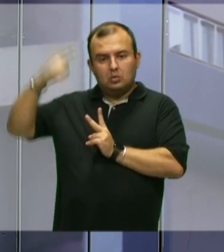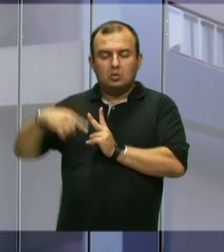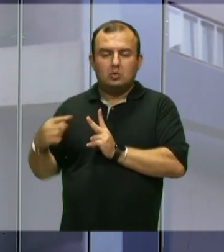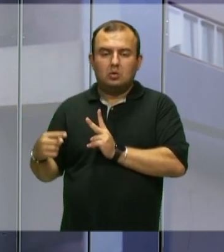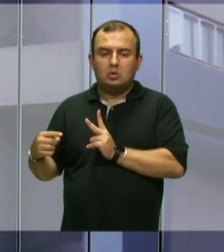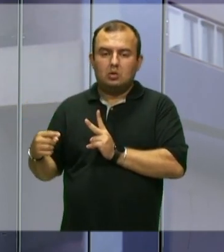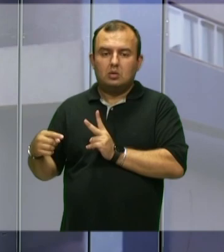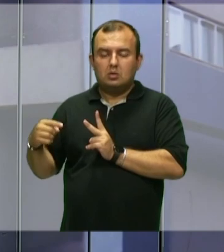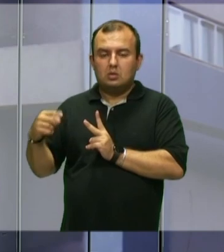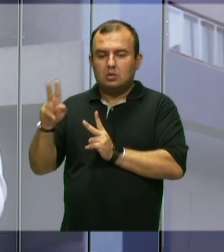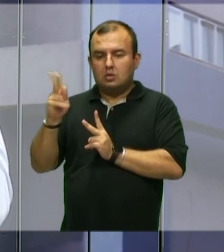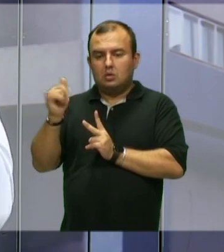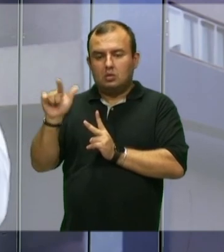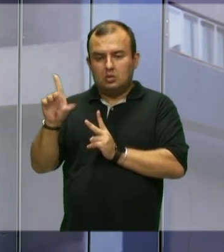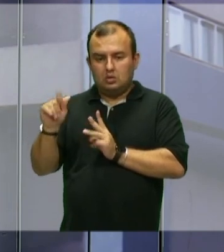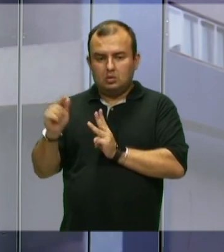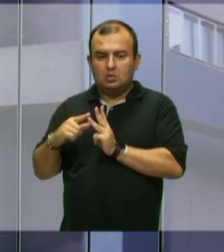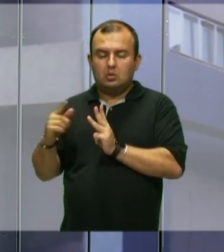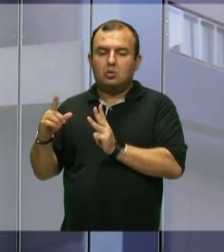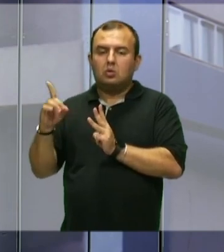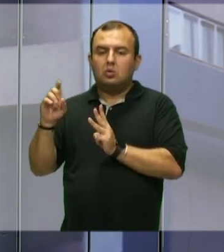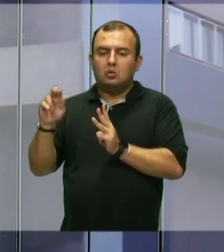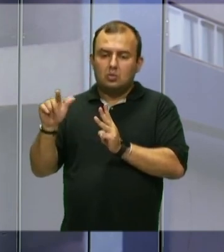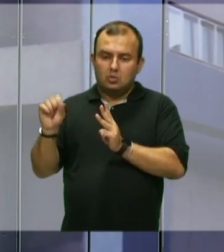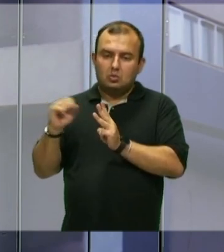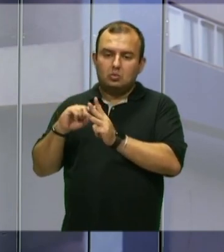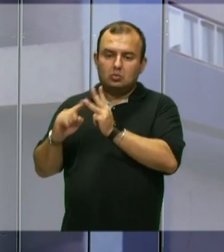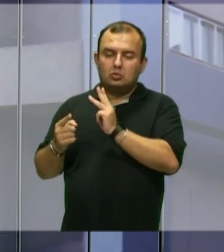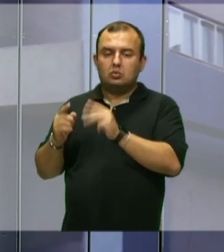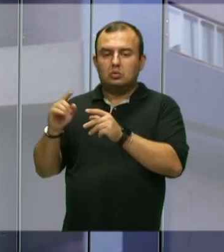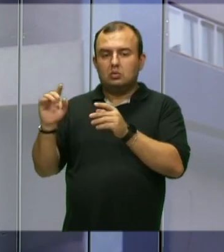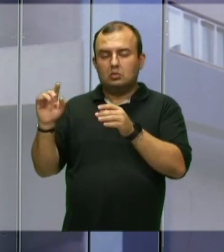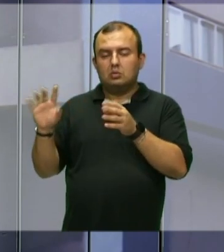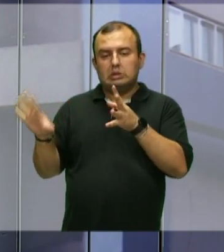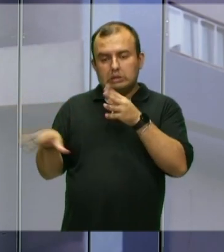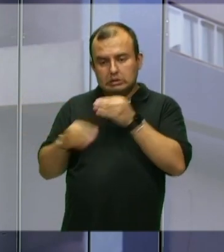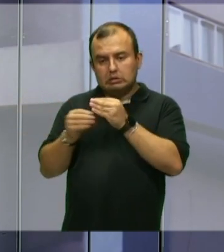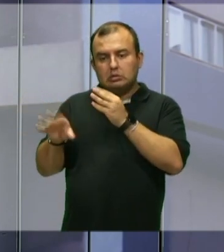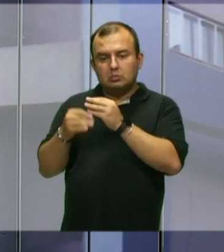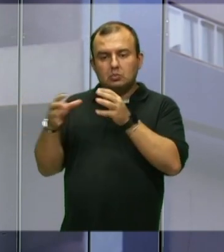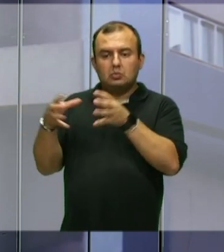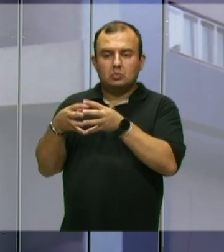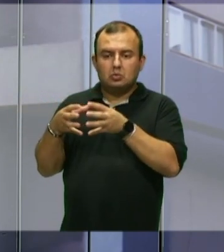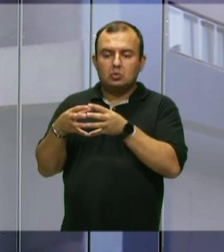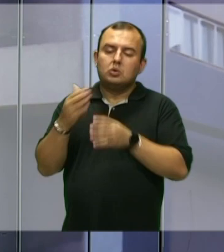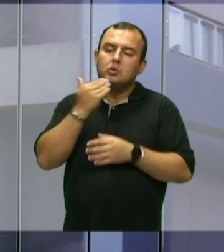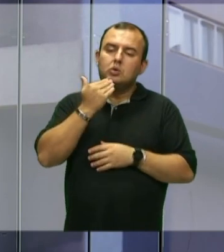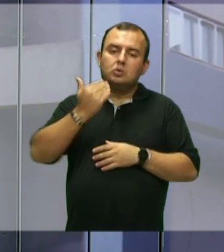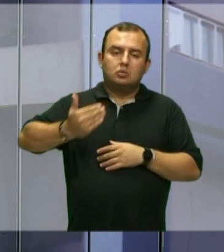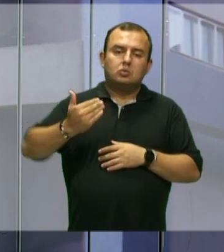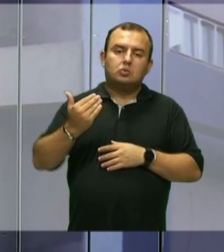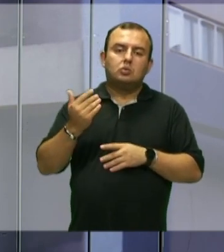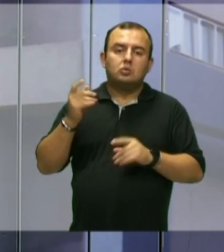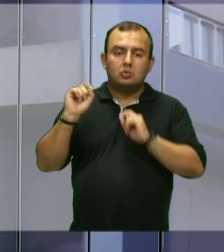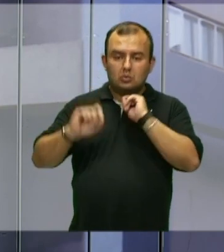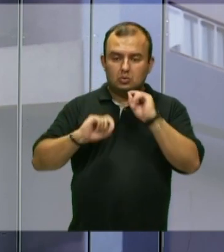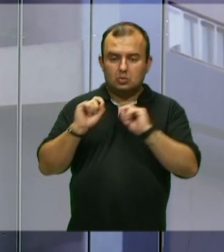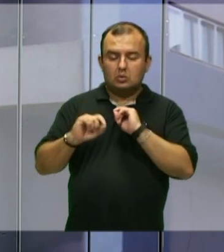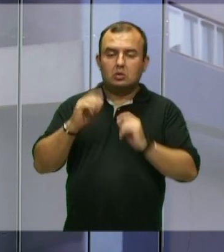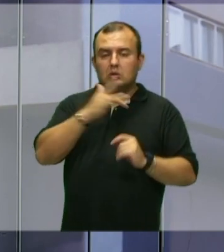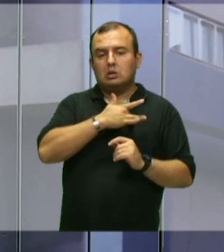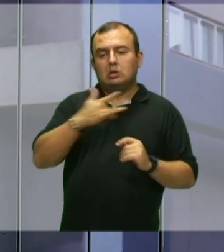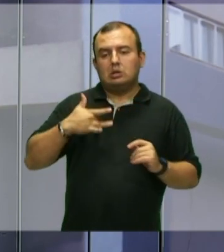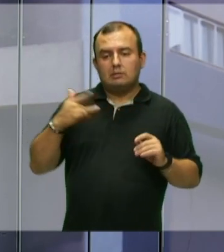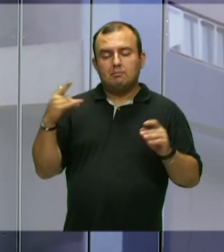vereadora Hilda e o vereador Douglas, nós nos unimos e fizemos as emendas em conjunto. As minhas indicações com relação à